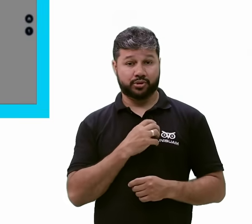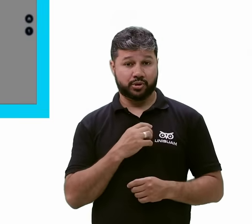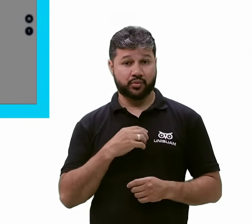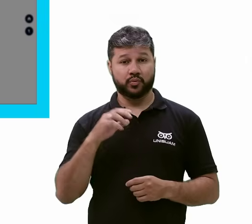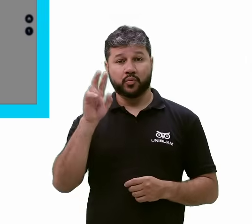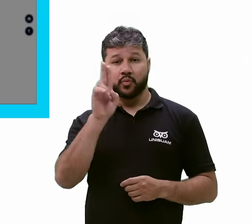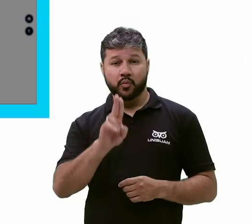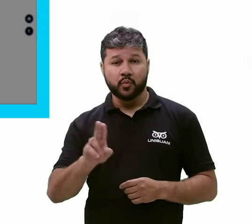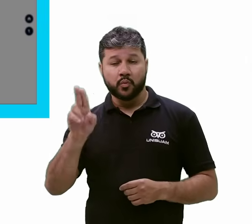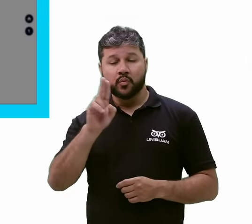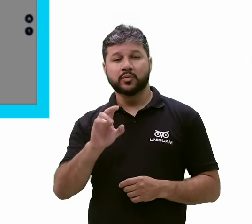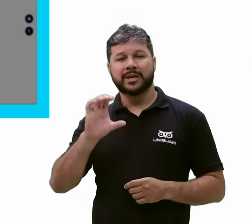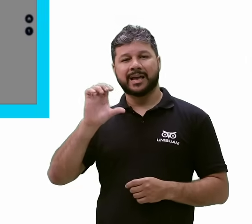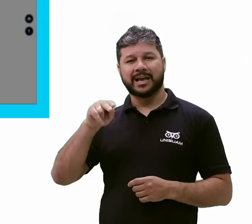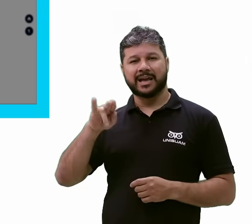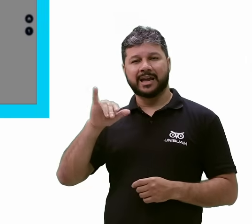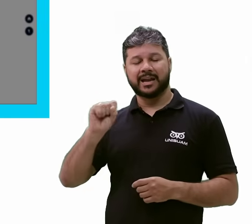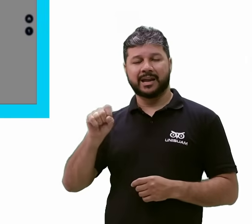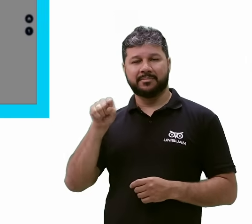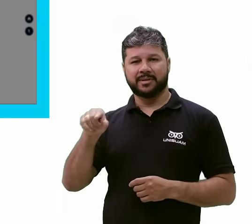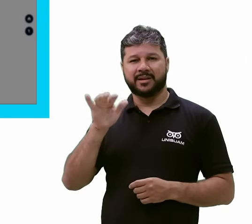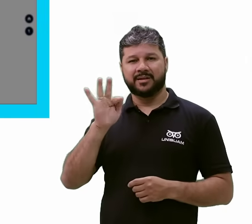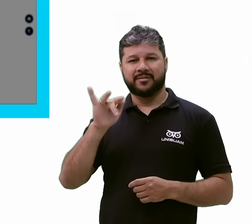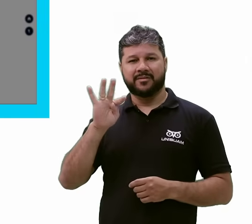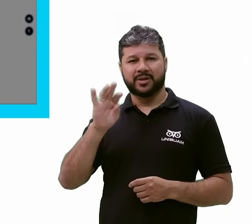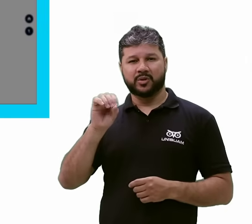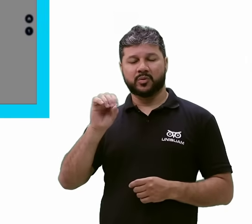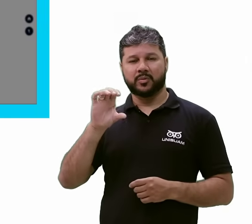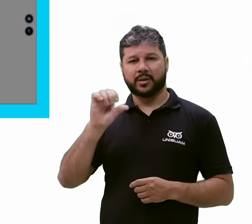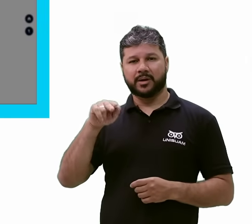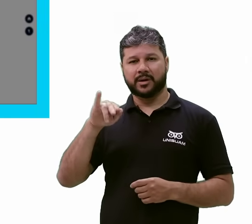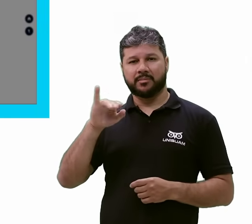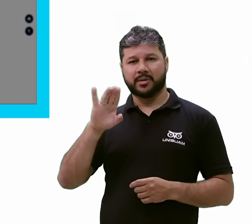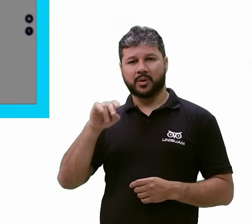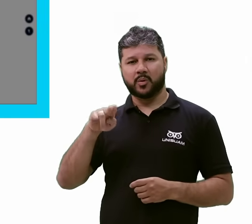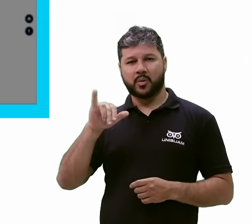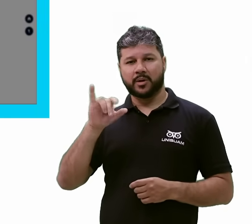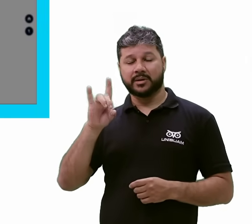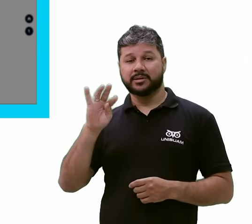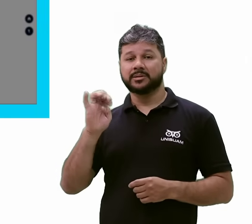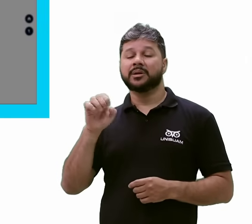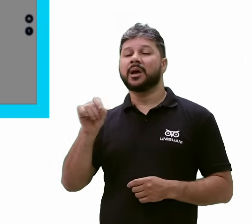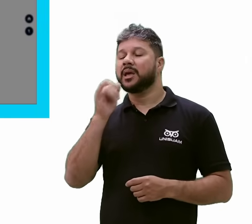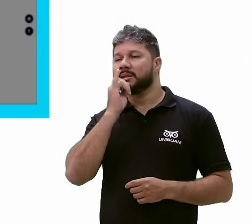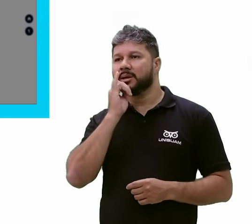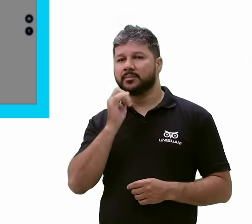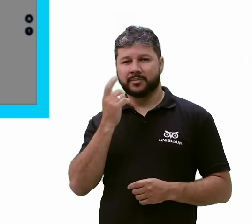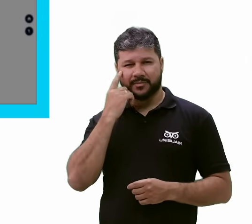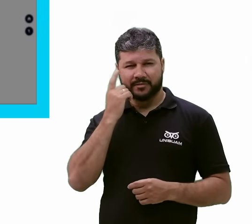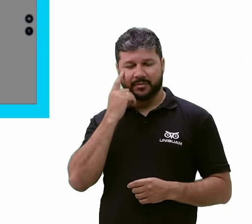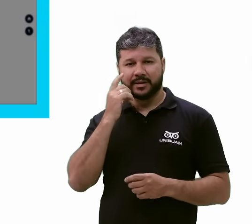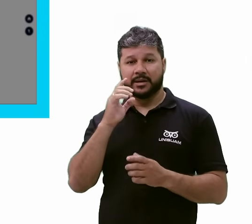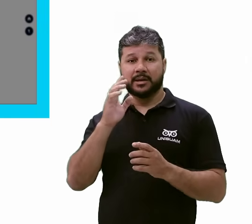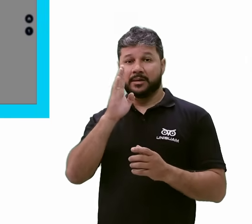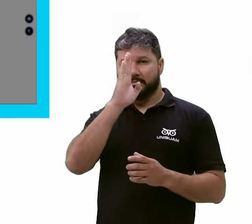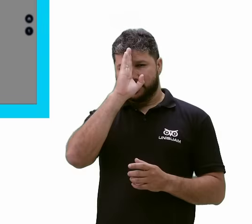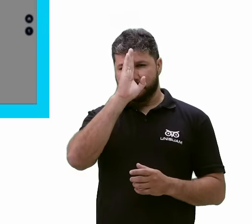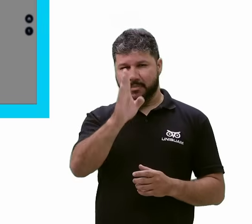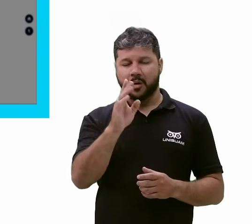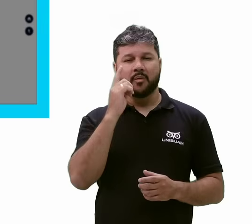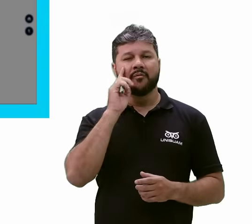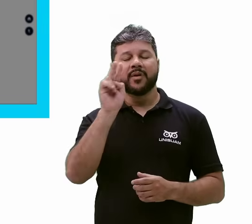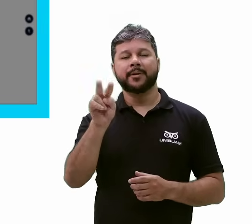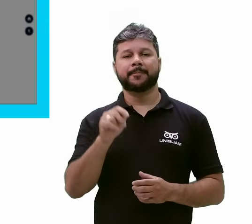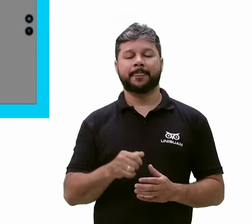formas de se utilizar esses fitocannabinoides para tratamentos de diferentes doenças. Então, olhando aqui, ó, bem na parte central da figura,